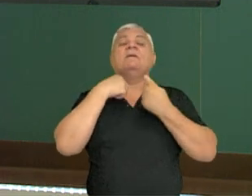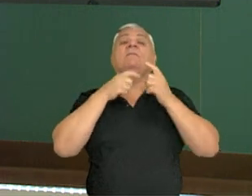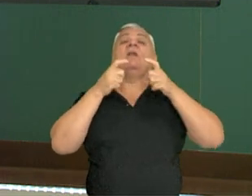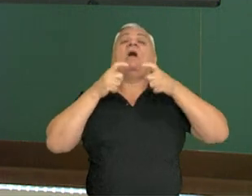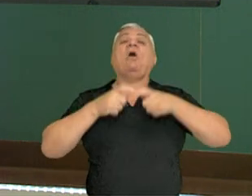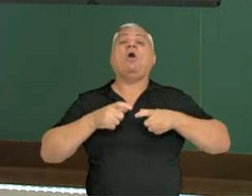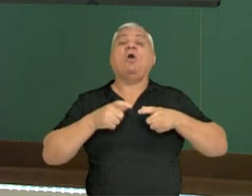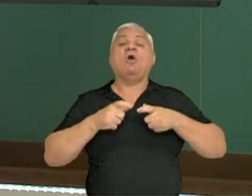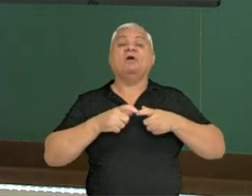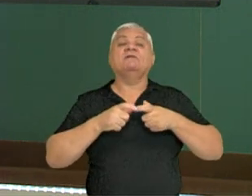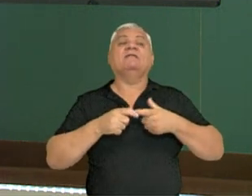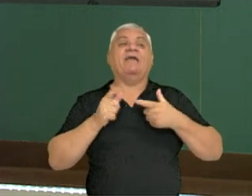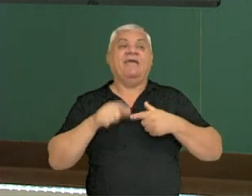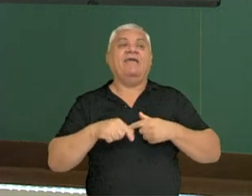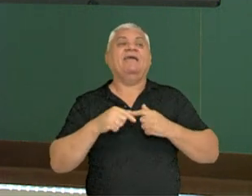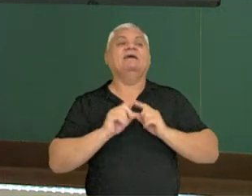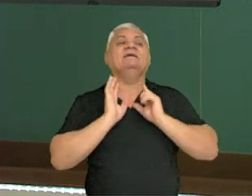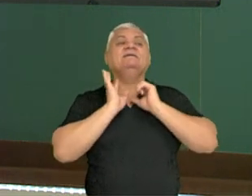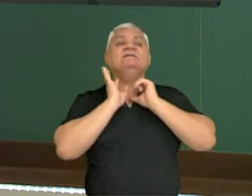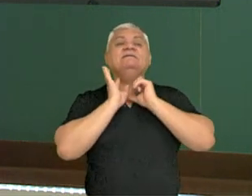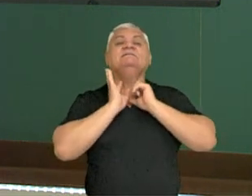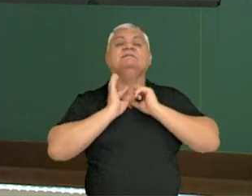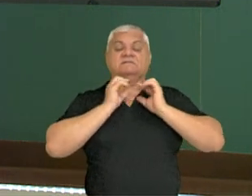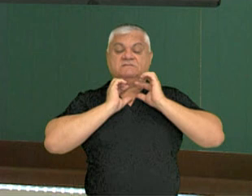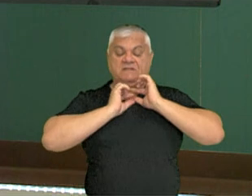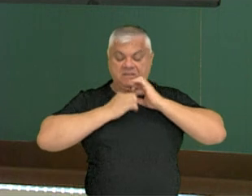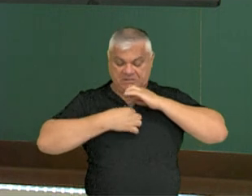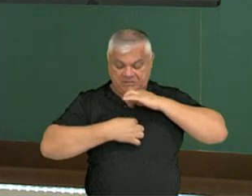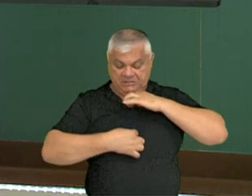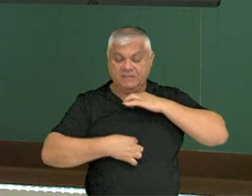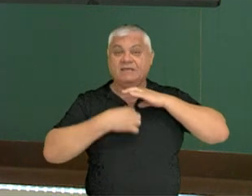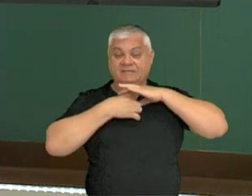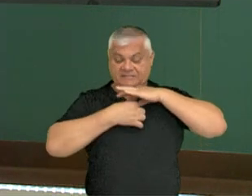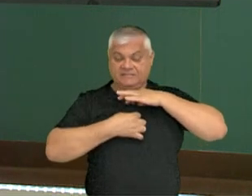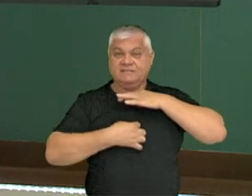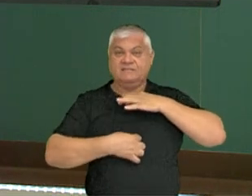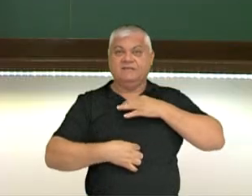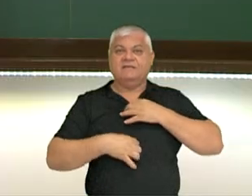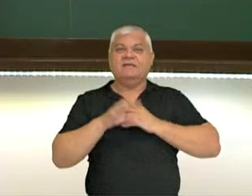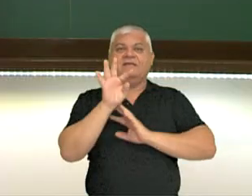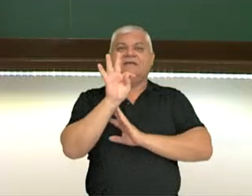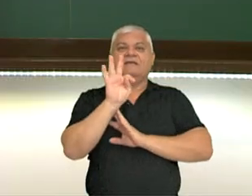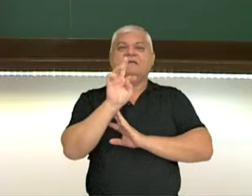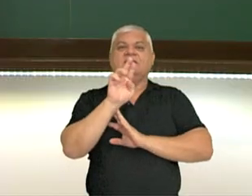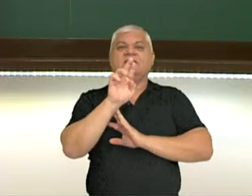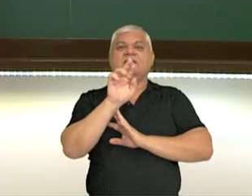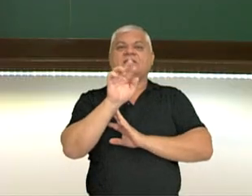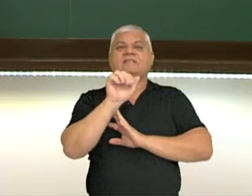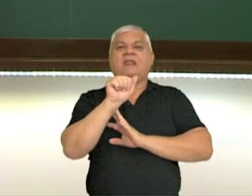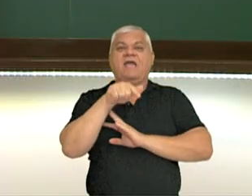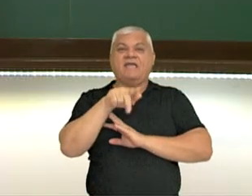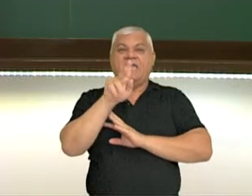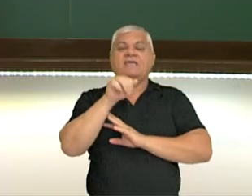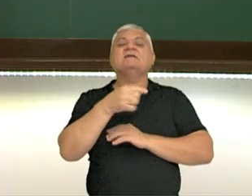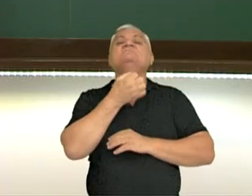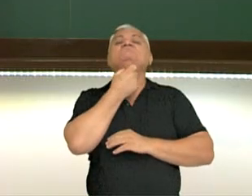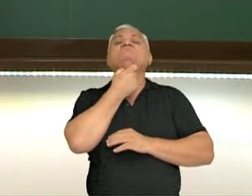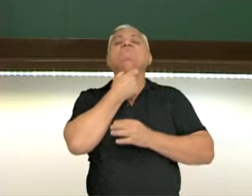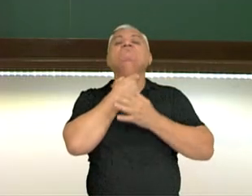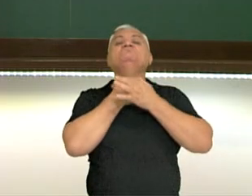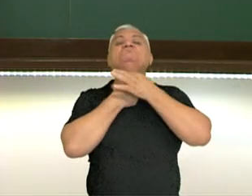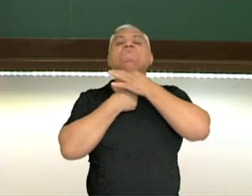nossa traqueia. A traqueia é esse tubo que nós conseguimos sentir, tá? Ele é um tubo